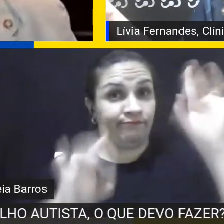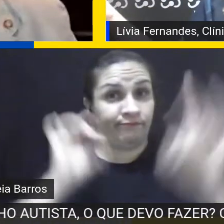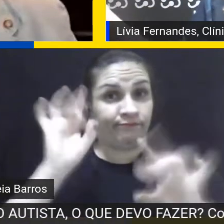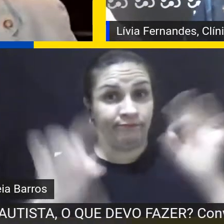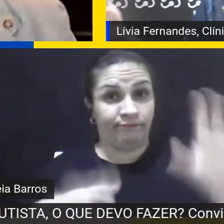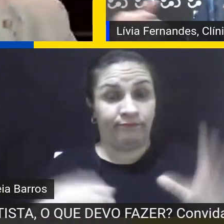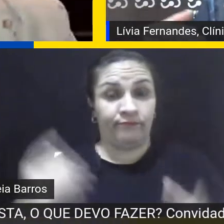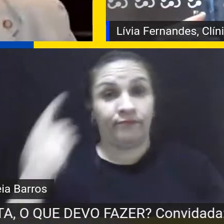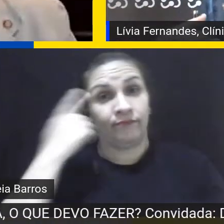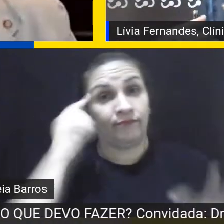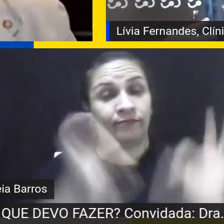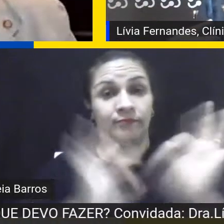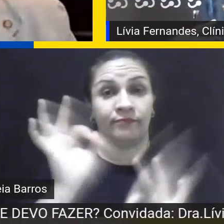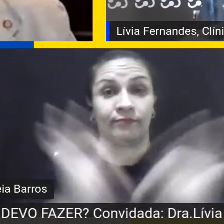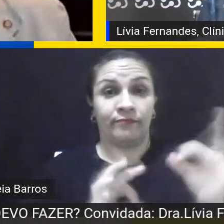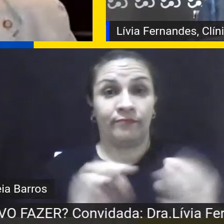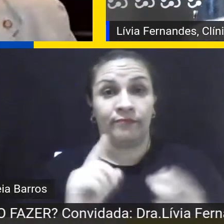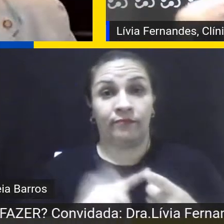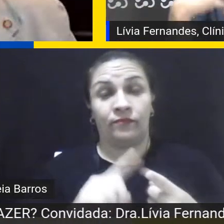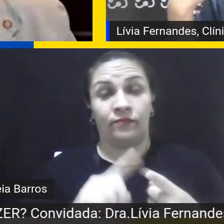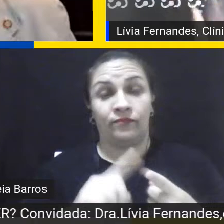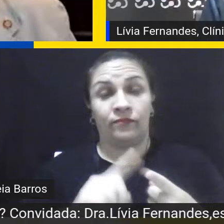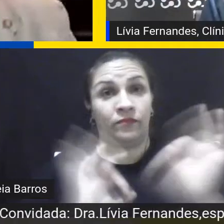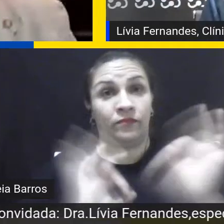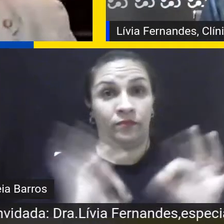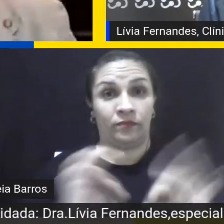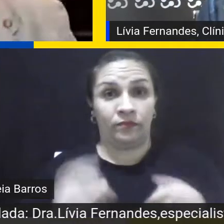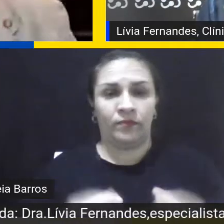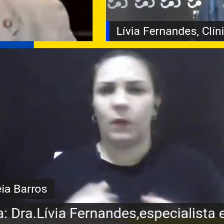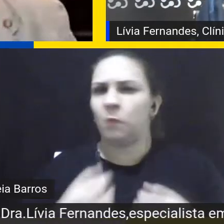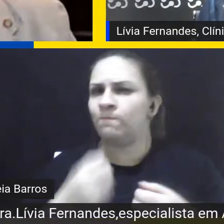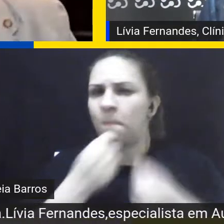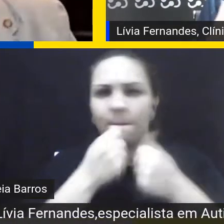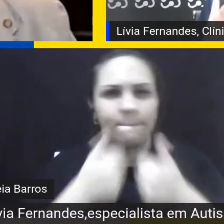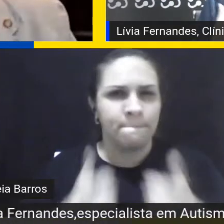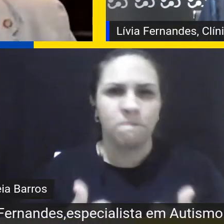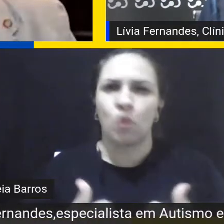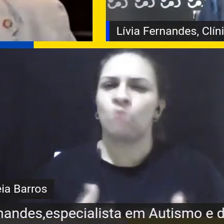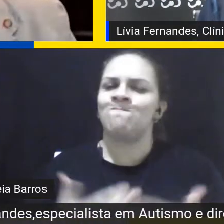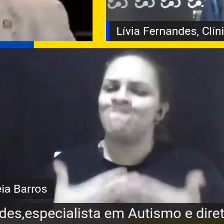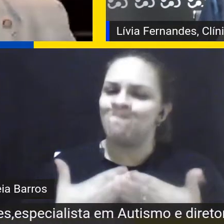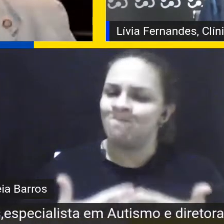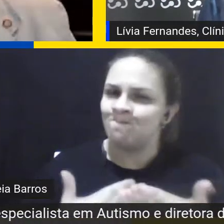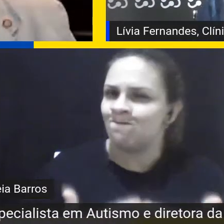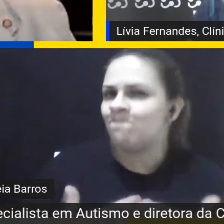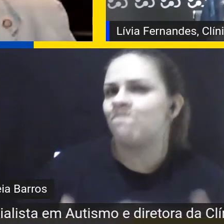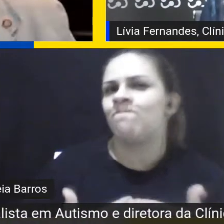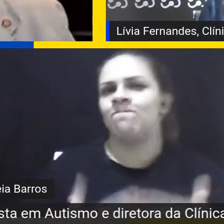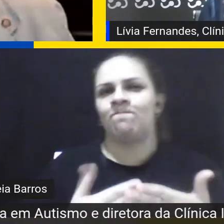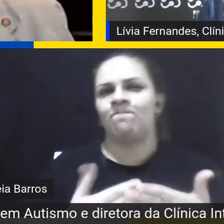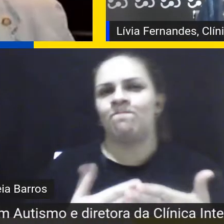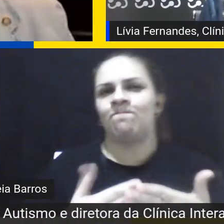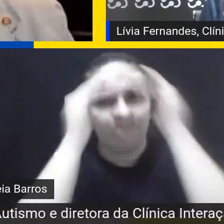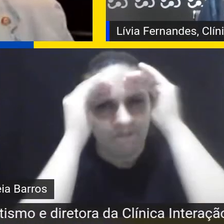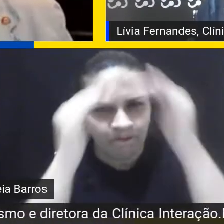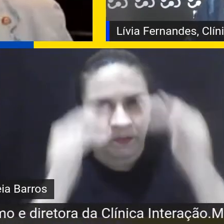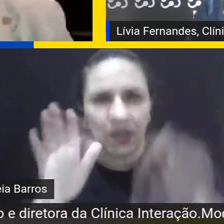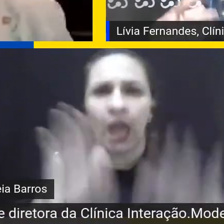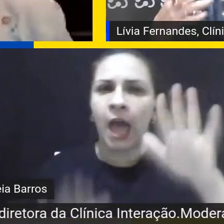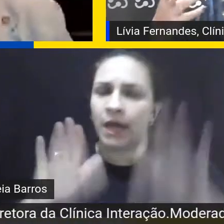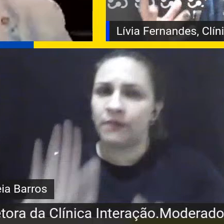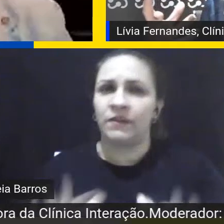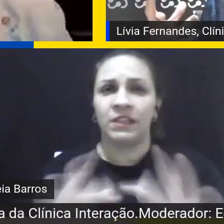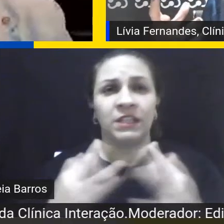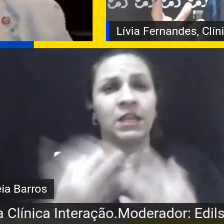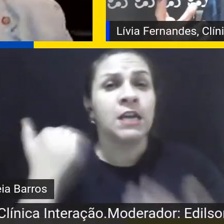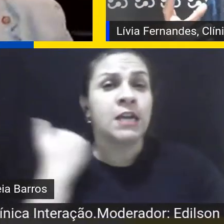nosso plano, é um plano terapêutico carregado, é um plano terapêutico que os pais também ficam um pouco cansados, porque